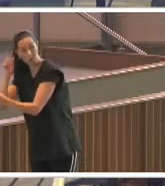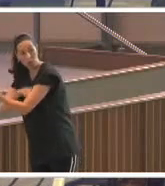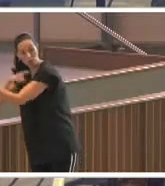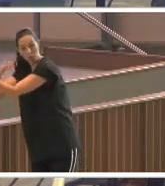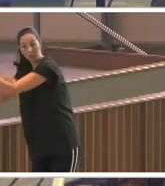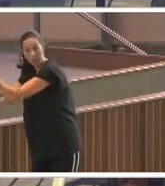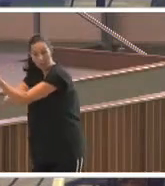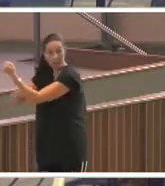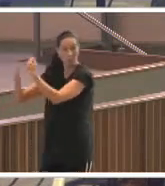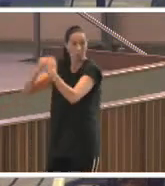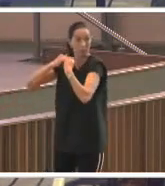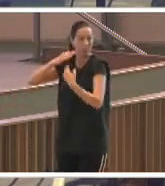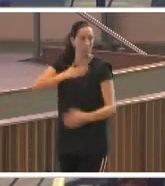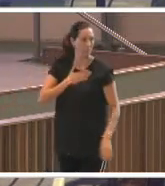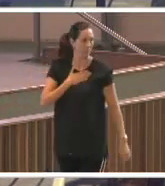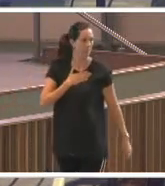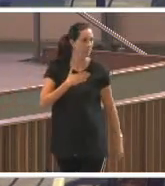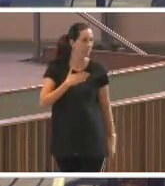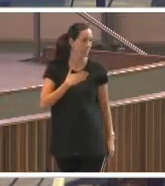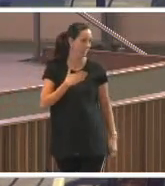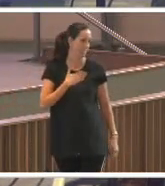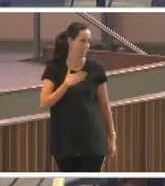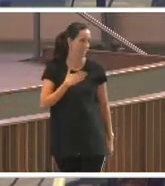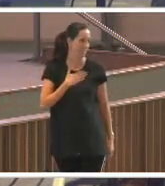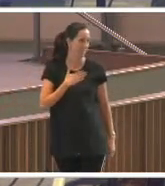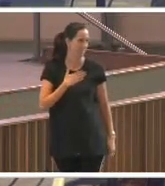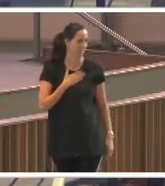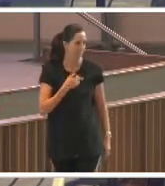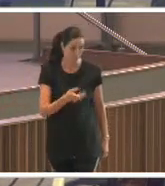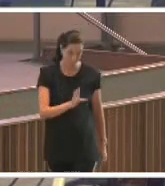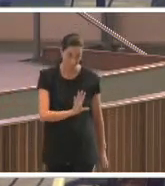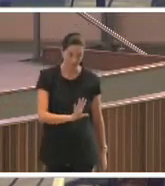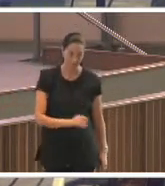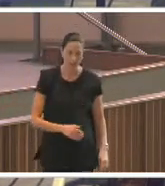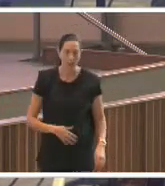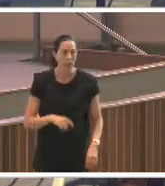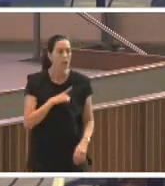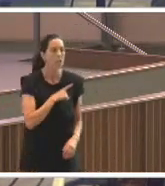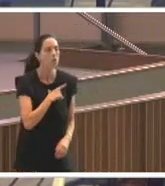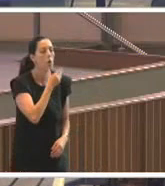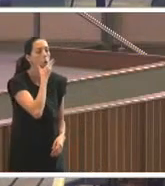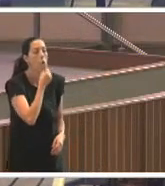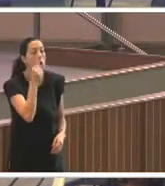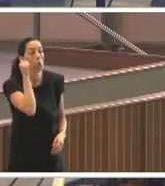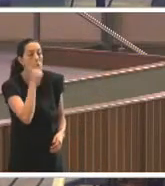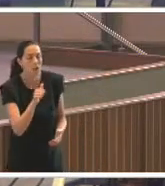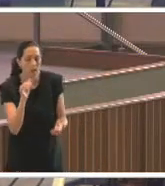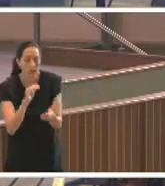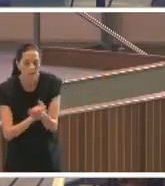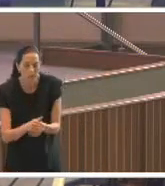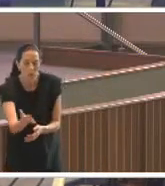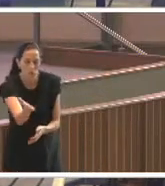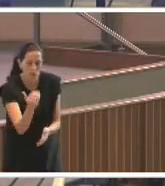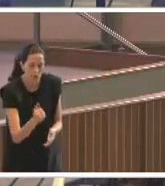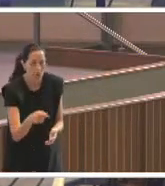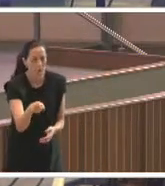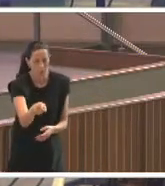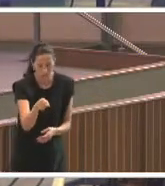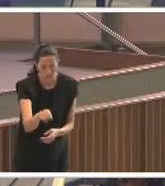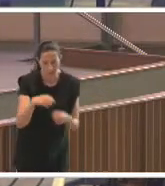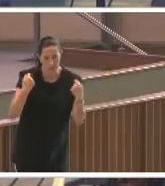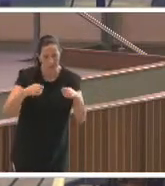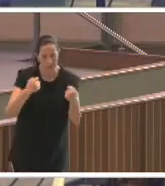perguntas incômodas que chegavam para mim. Porque Deus revelava algumas coisas, não é? Eu nem revelava,